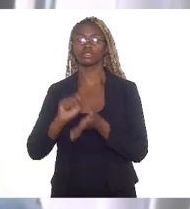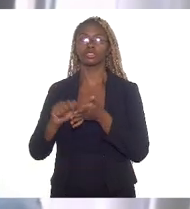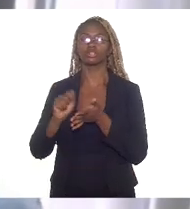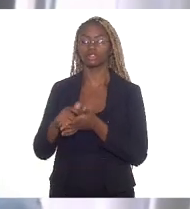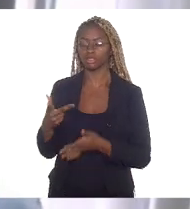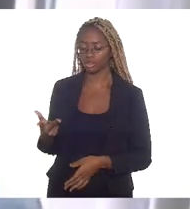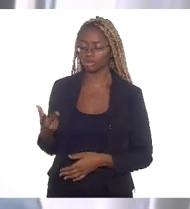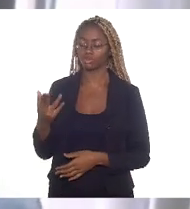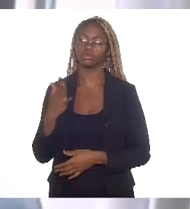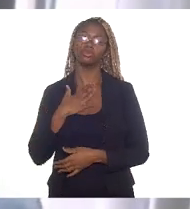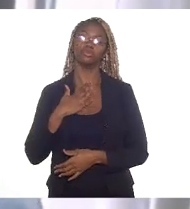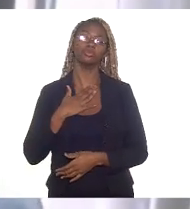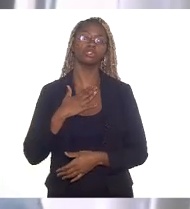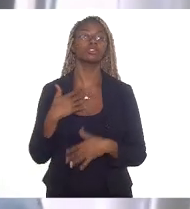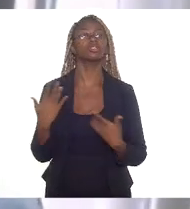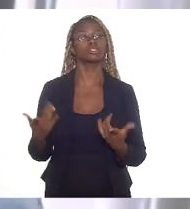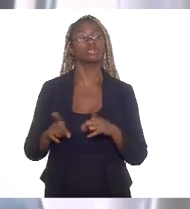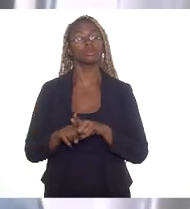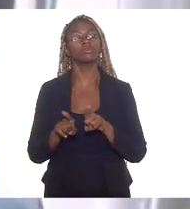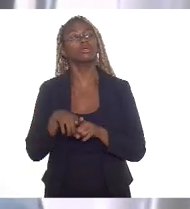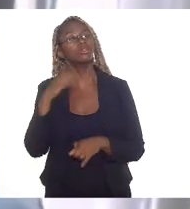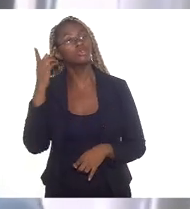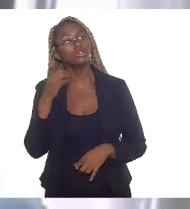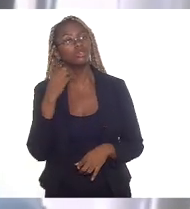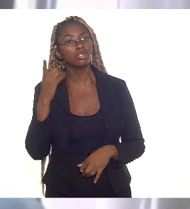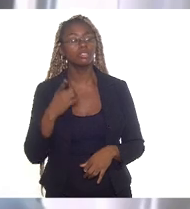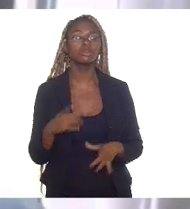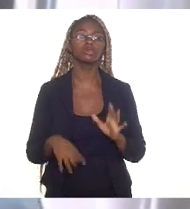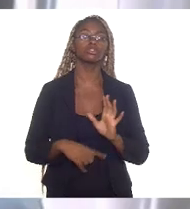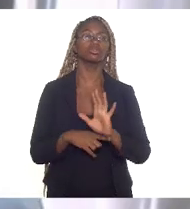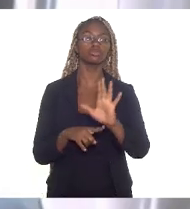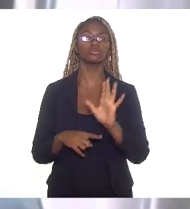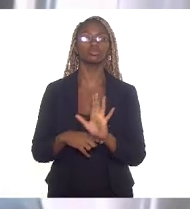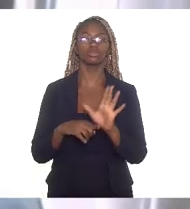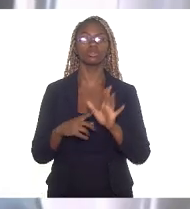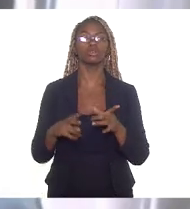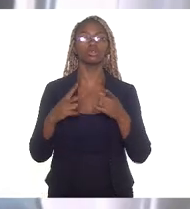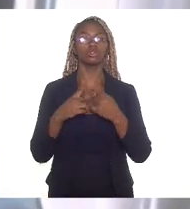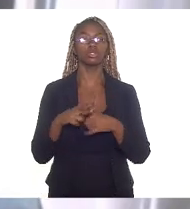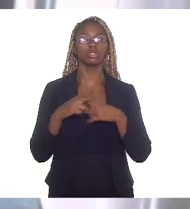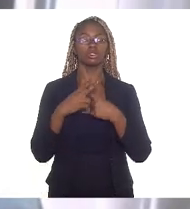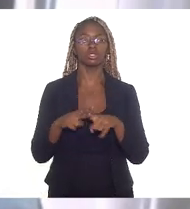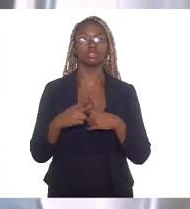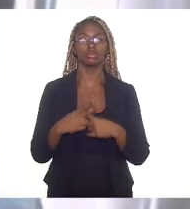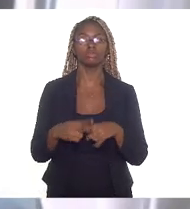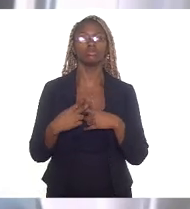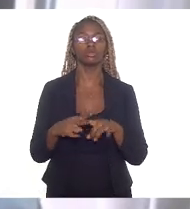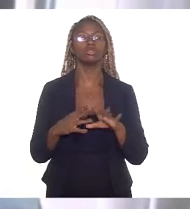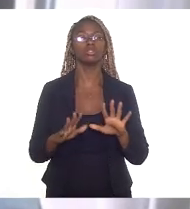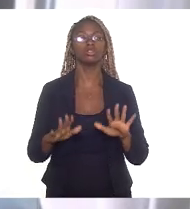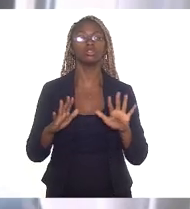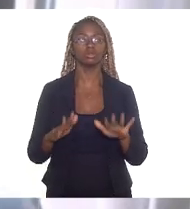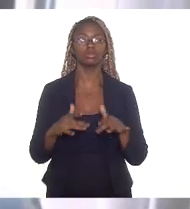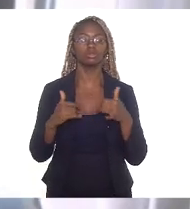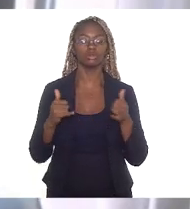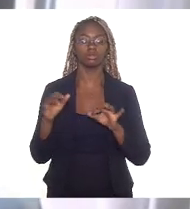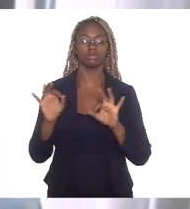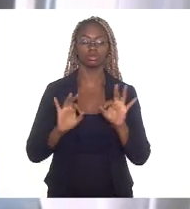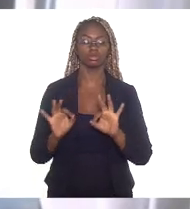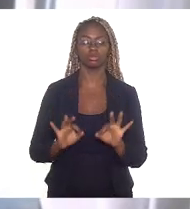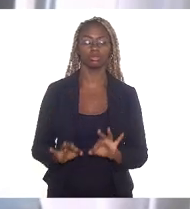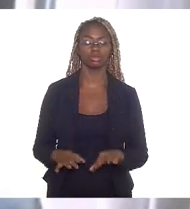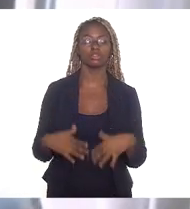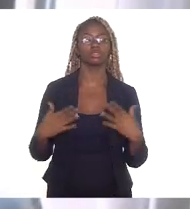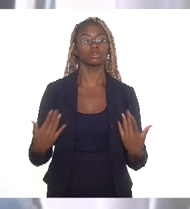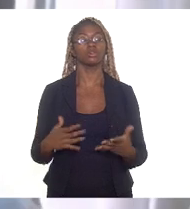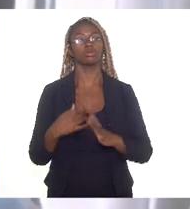também os deputados e deputadas que ofereceram emendas, como bem disse o Flávio agora há pouco, ajudaram a aperfeiçoar o texto. Esse é um projeto